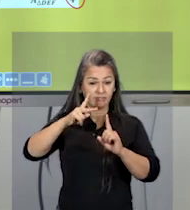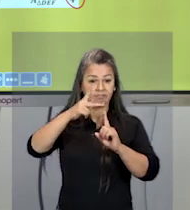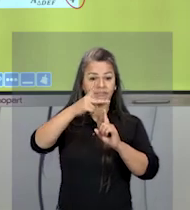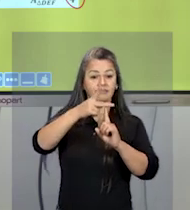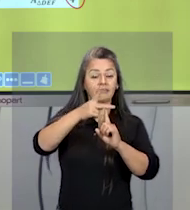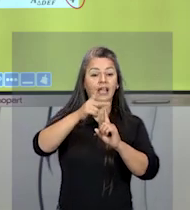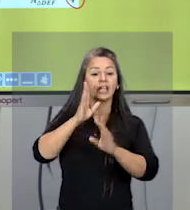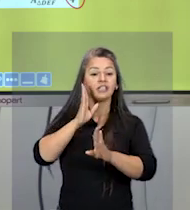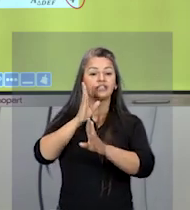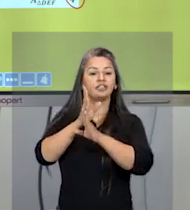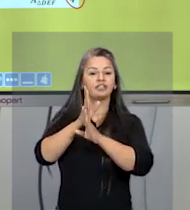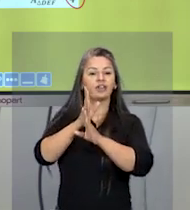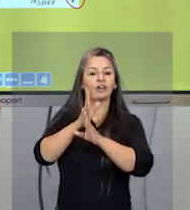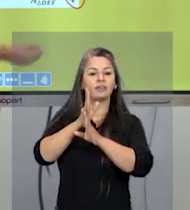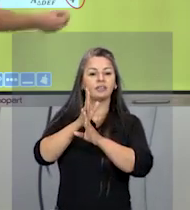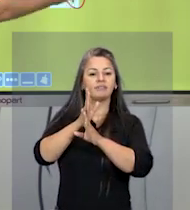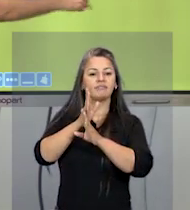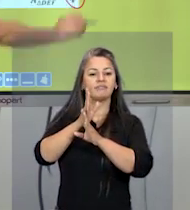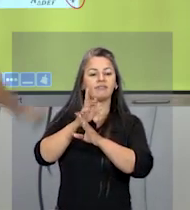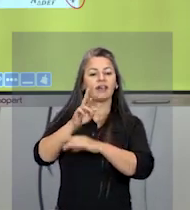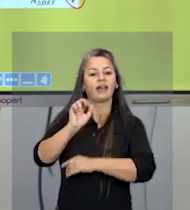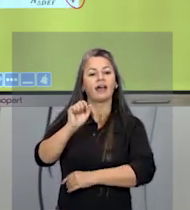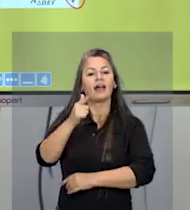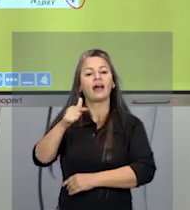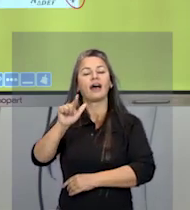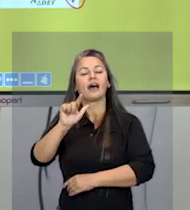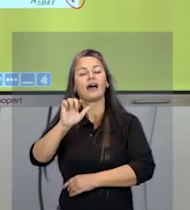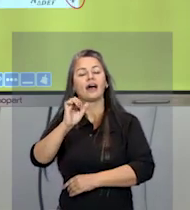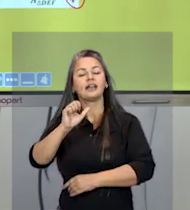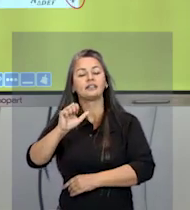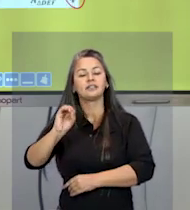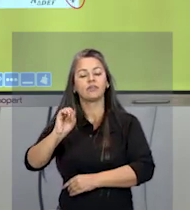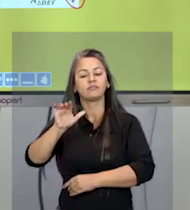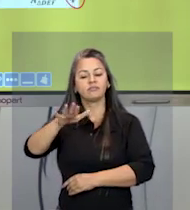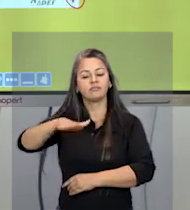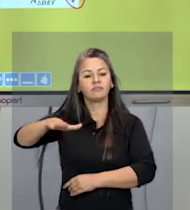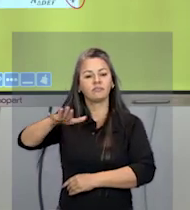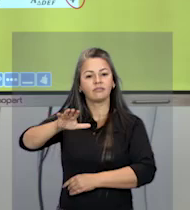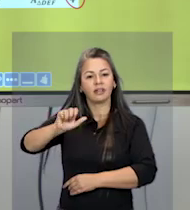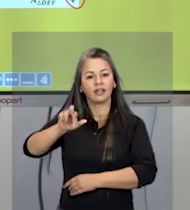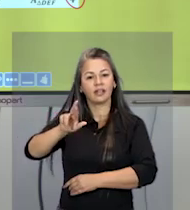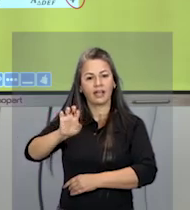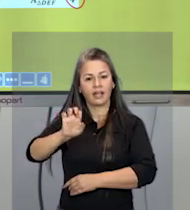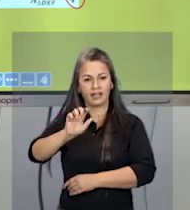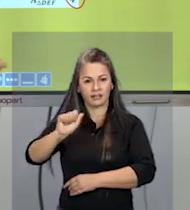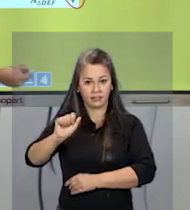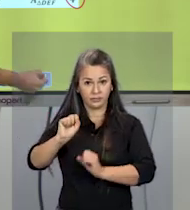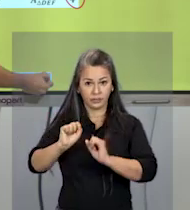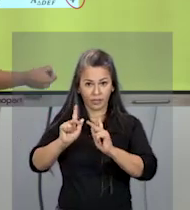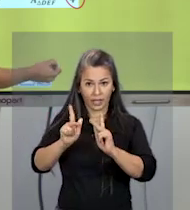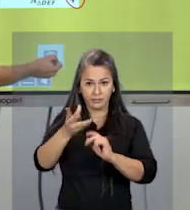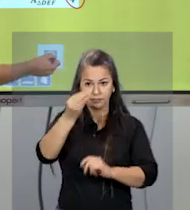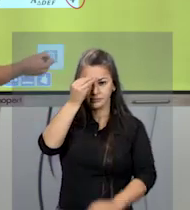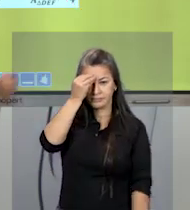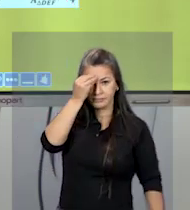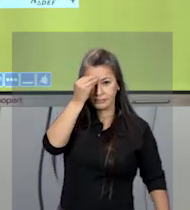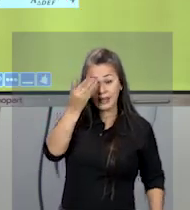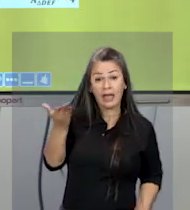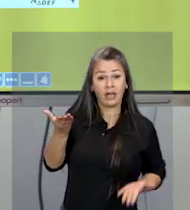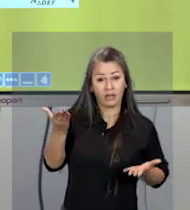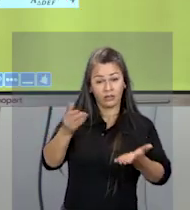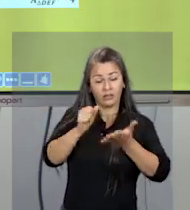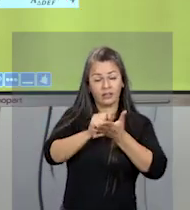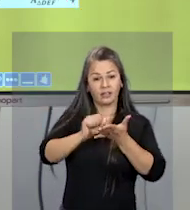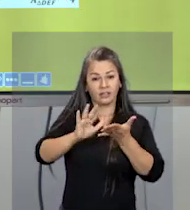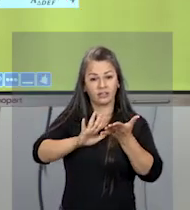então, a nossa razão entre as áreas. Entendido? Então, vamos para a prática. Vamos fazer os exercícios